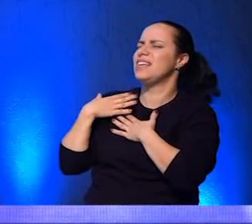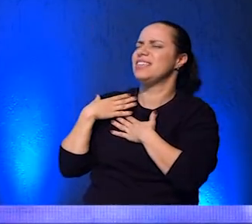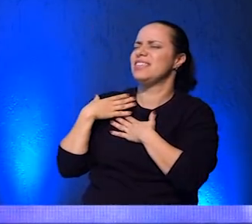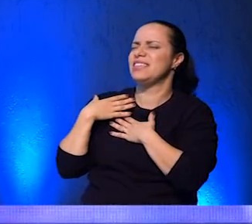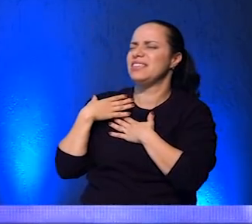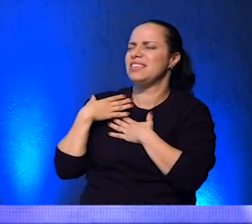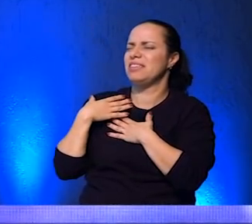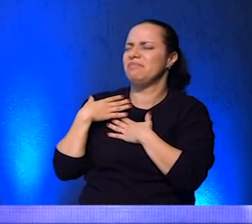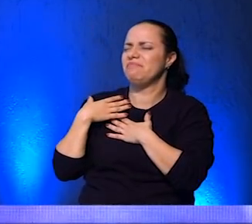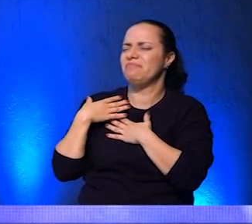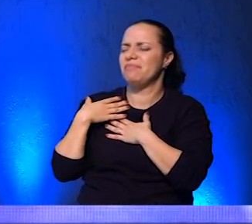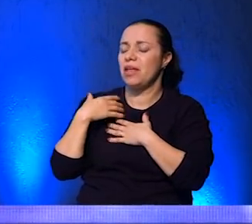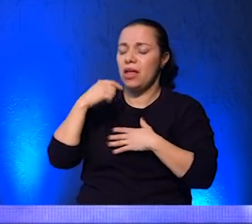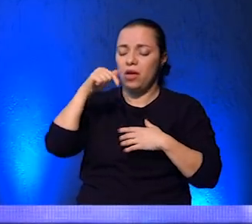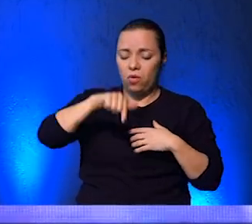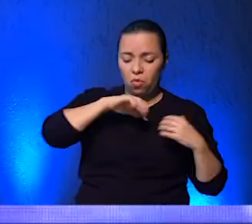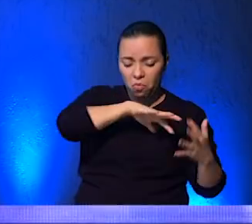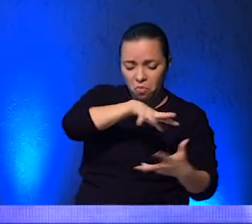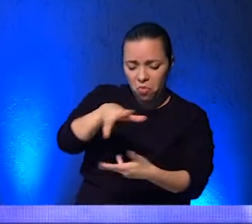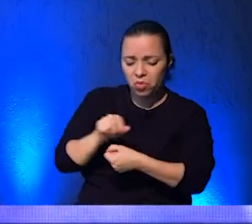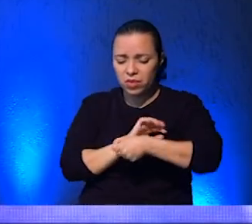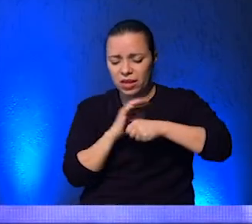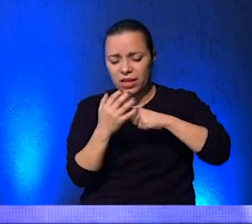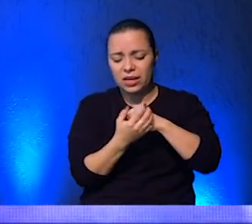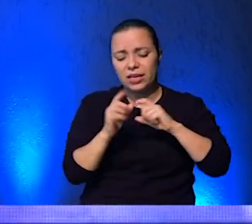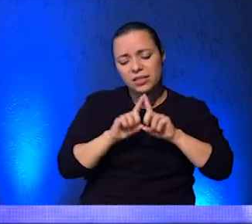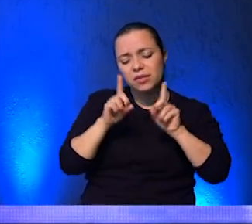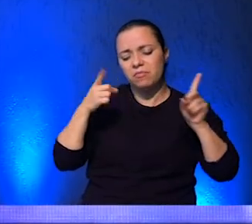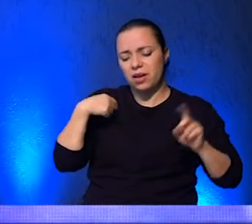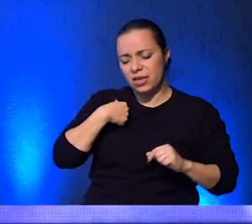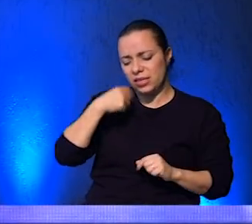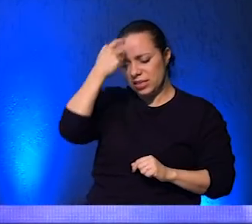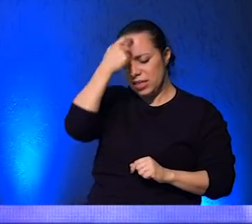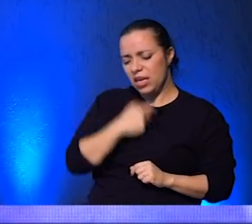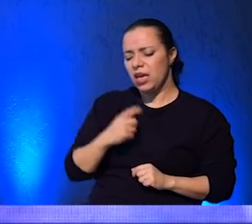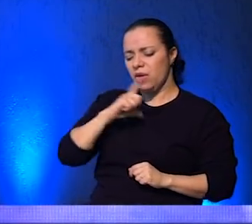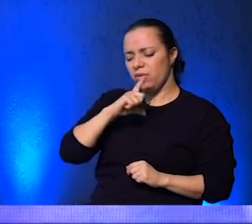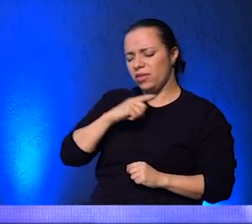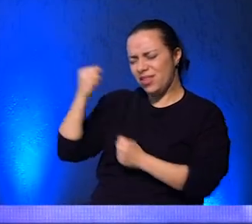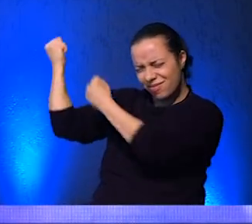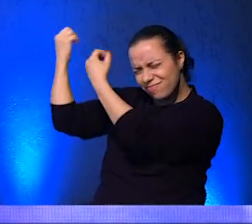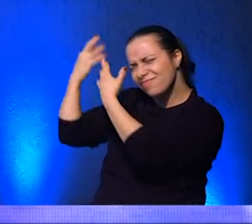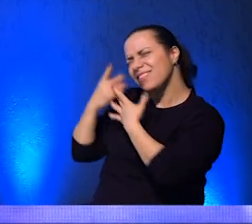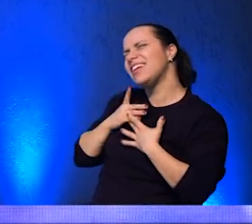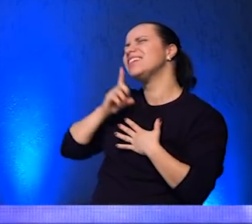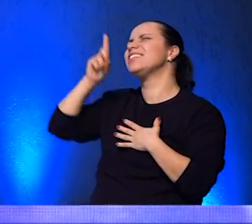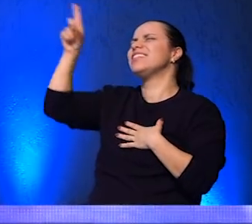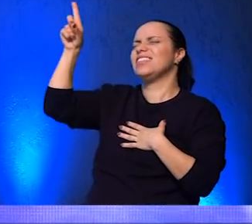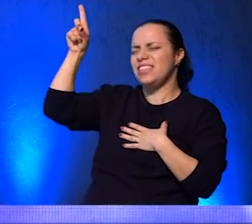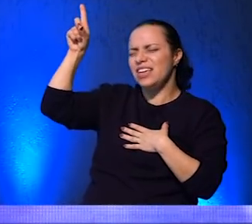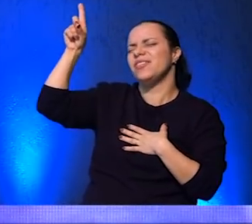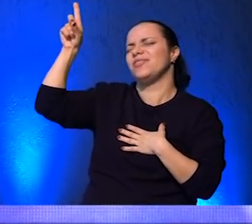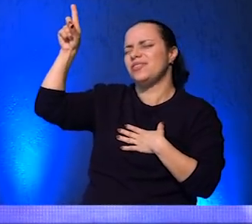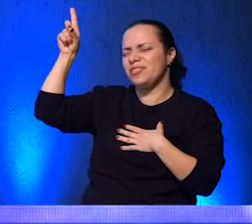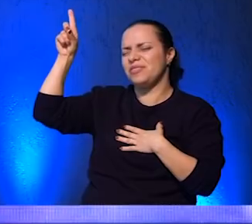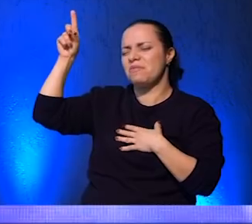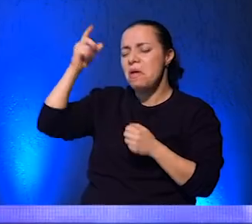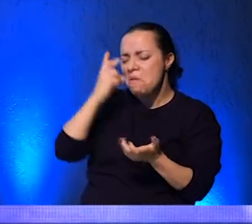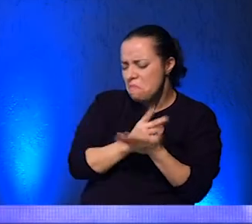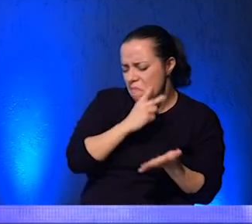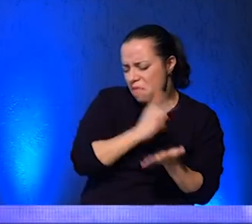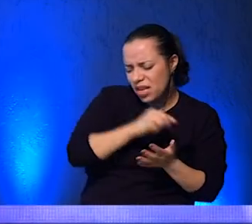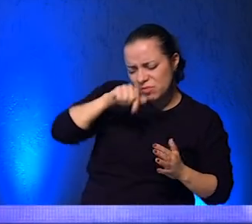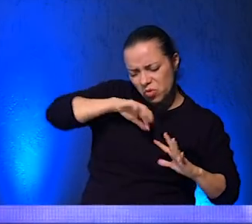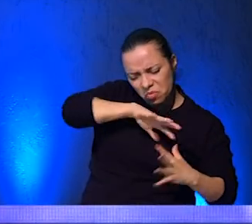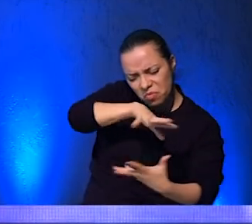pandemia se eu tiver a benção do meu deus aleluia se eu tiver a pensão do meu deus ainda que o mundo